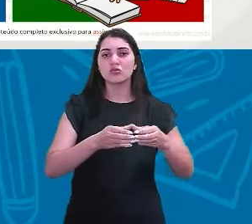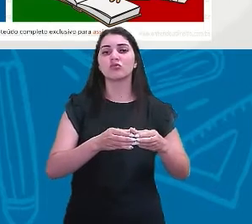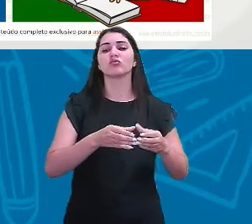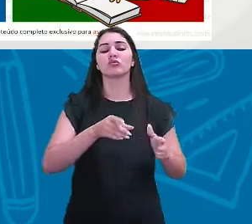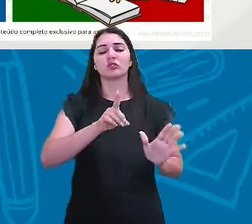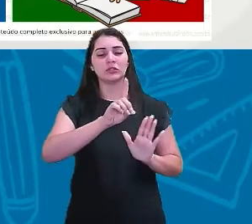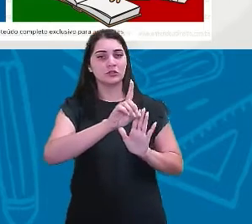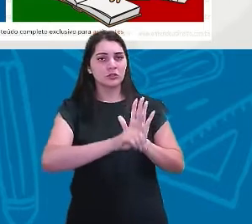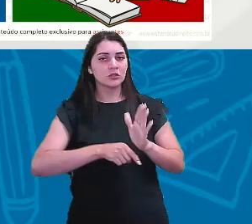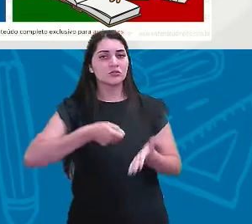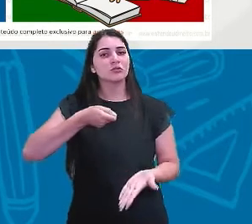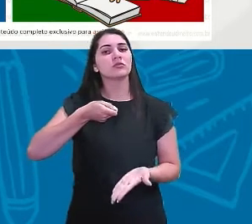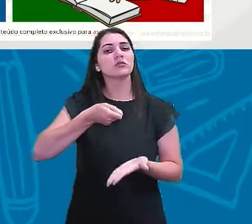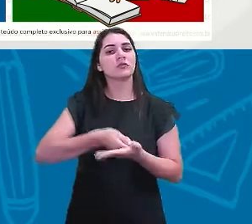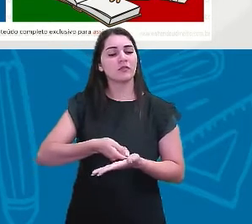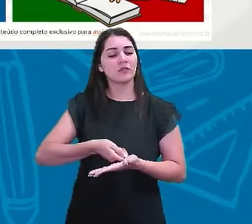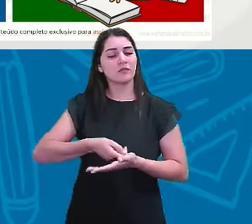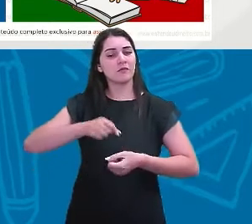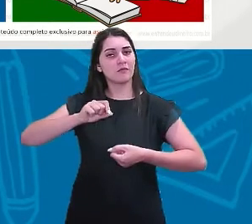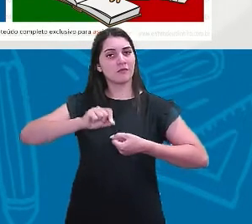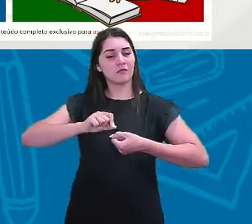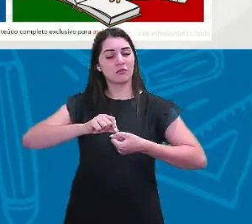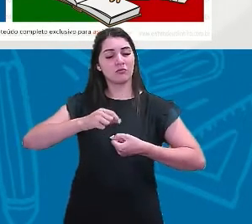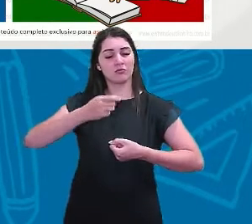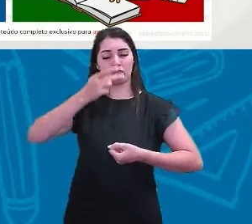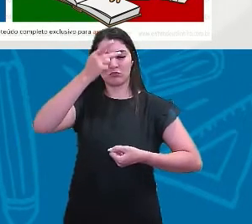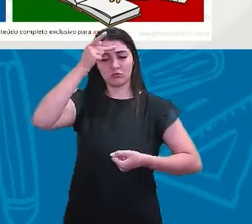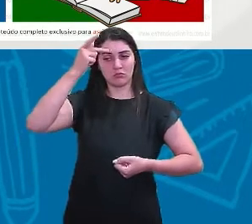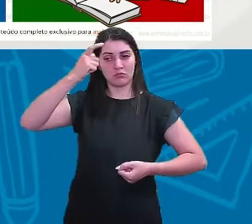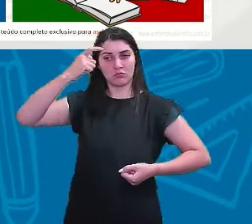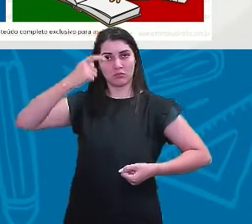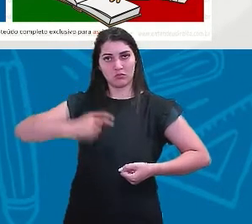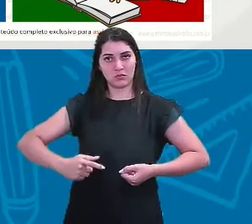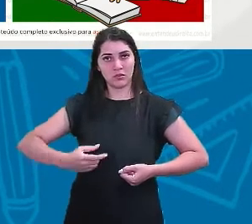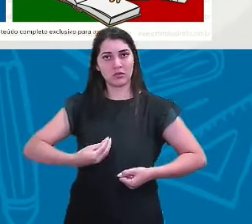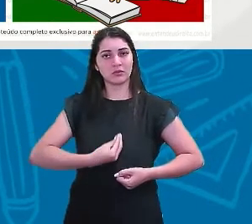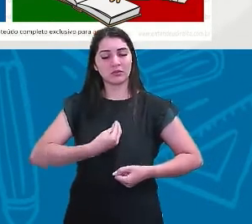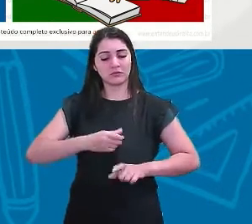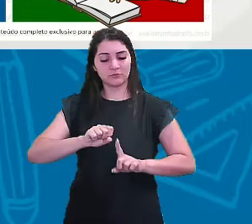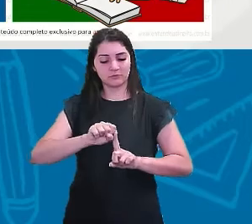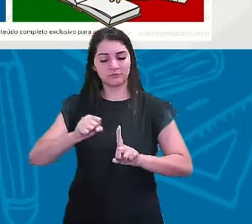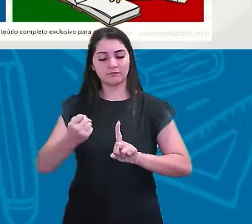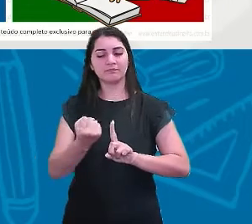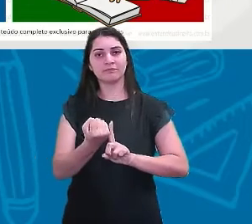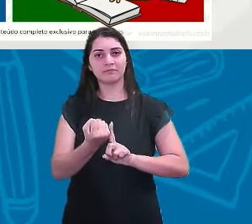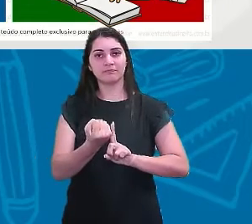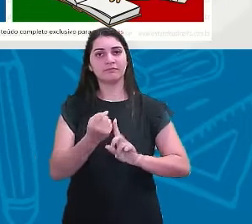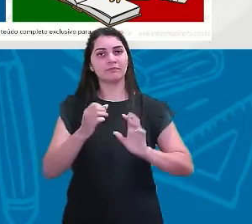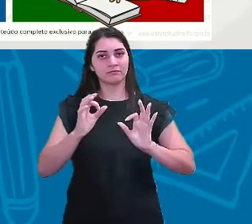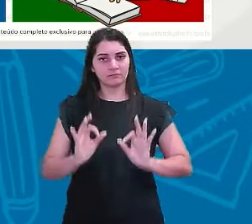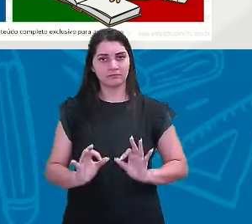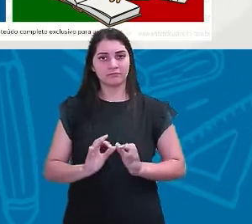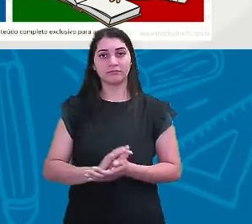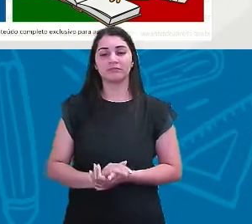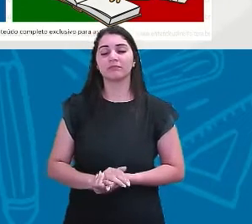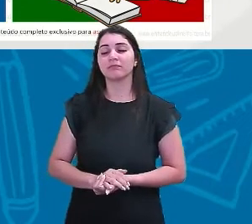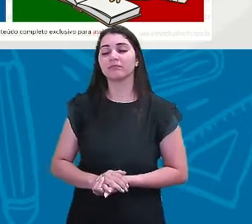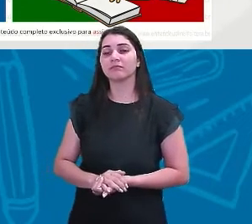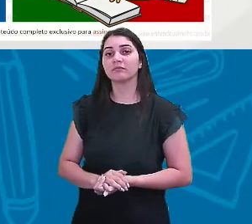e deveres exercidos por um indivíduo que vive em sociedade. Bem? Vamos lá